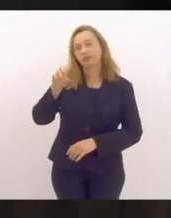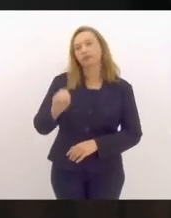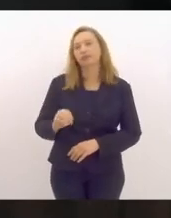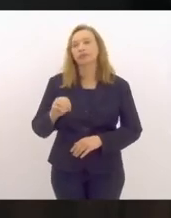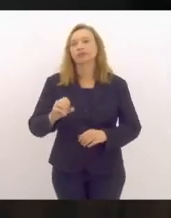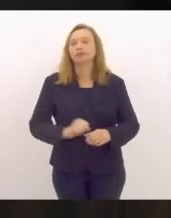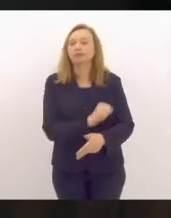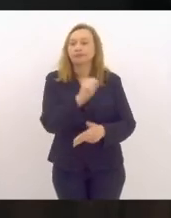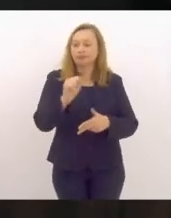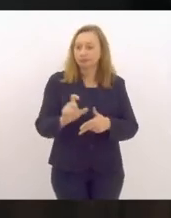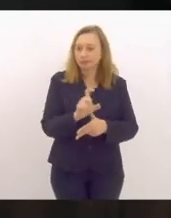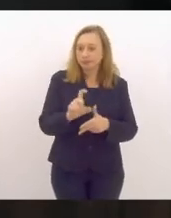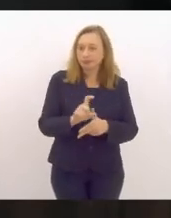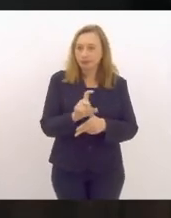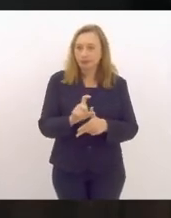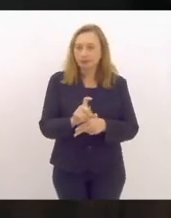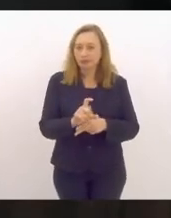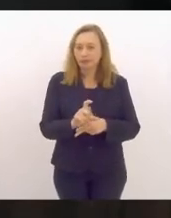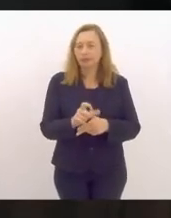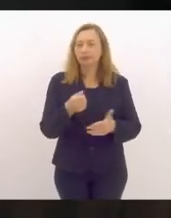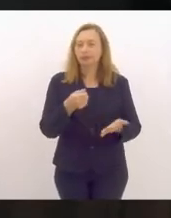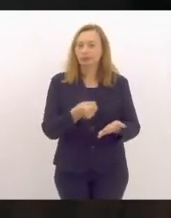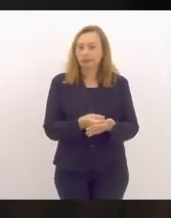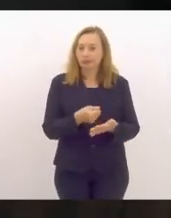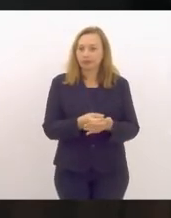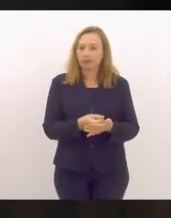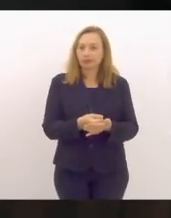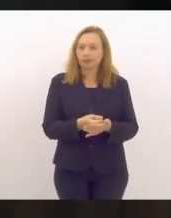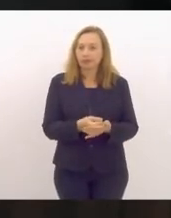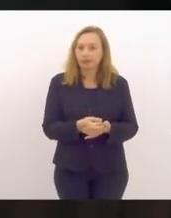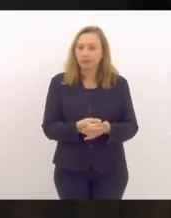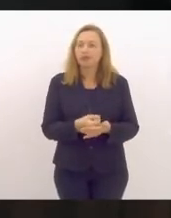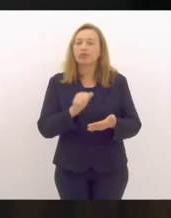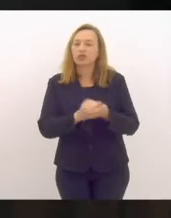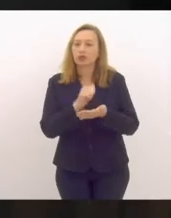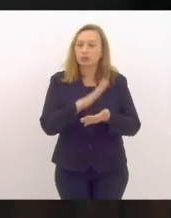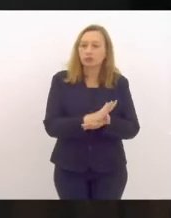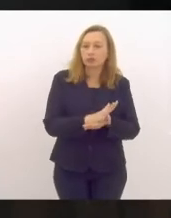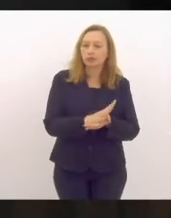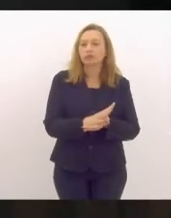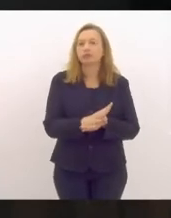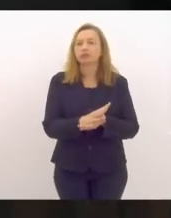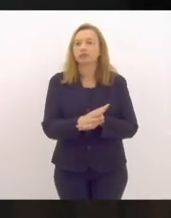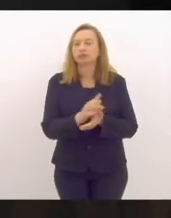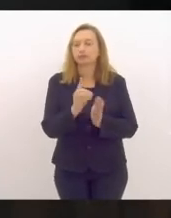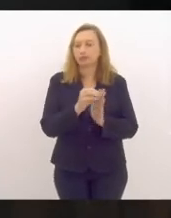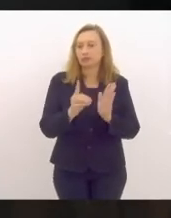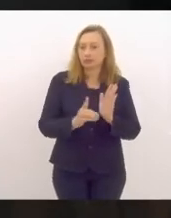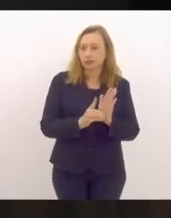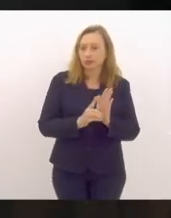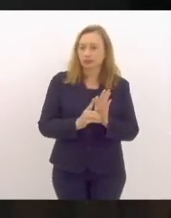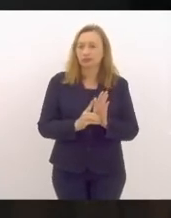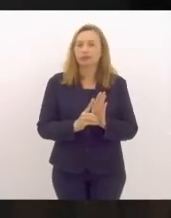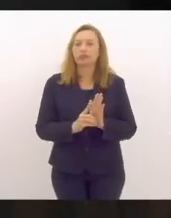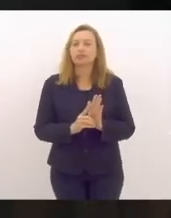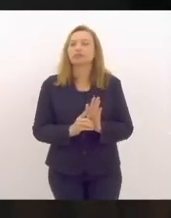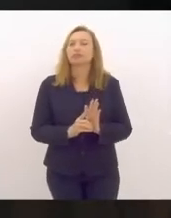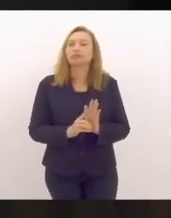Executivo a conceder anistia das obrigações acessórias relativas às multas de trânsito aplicadas por agentes do